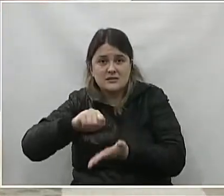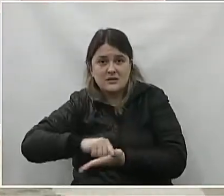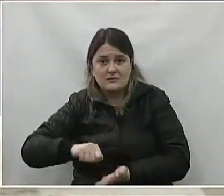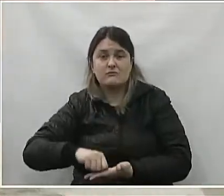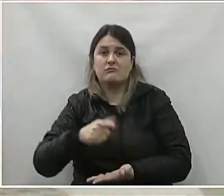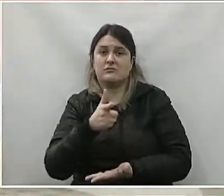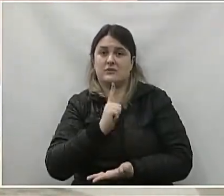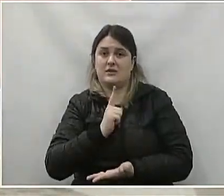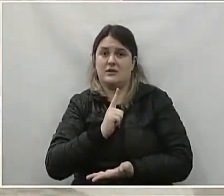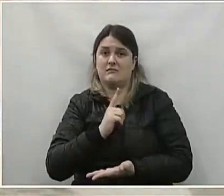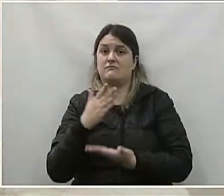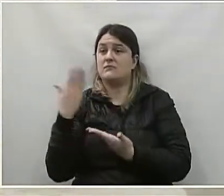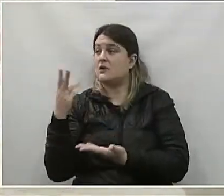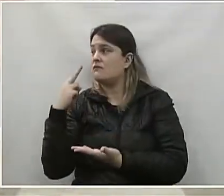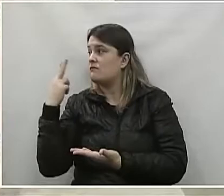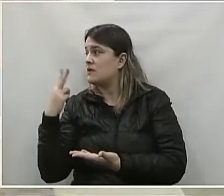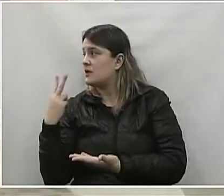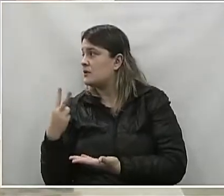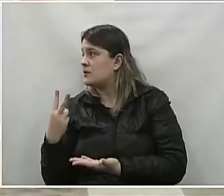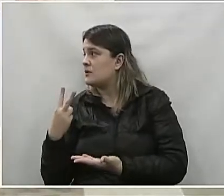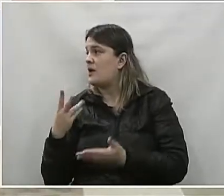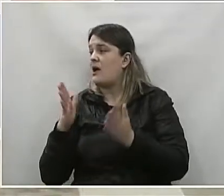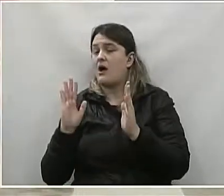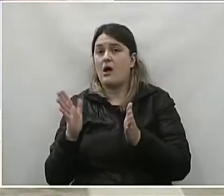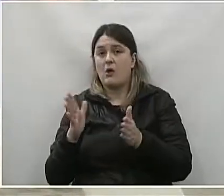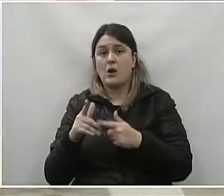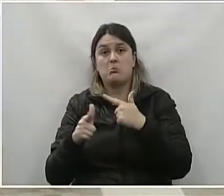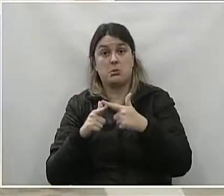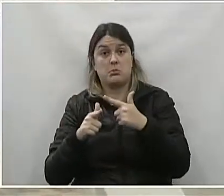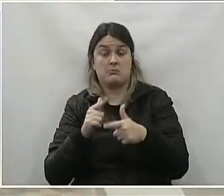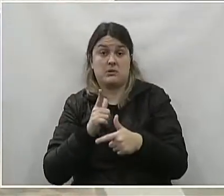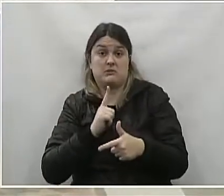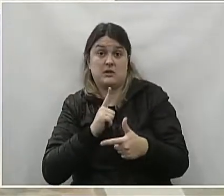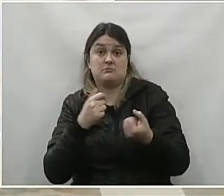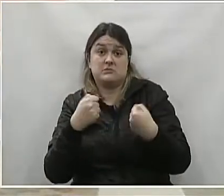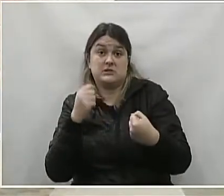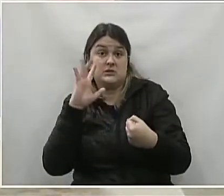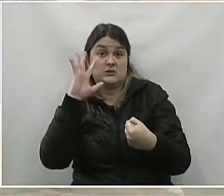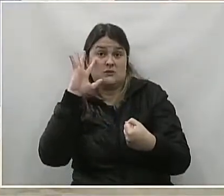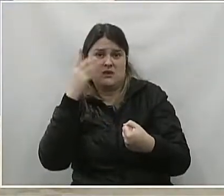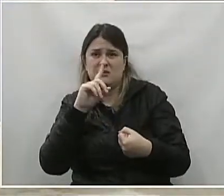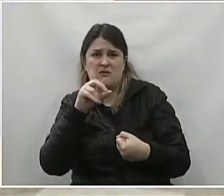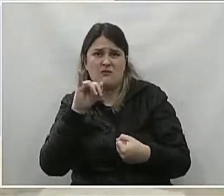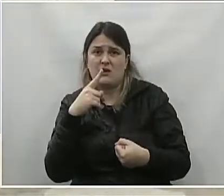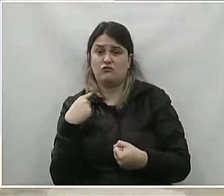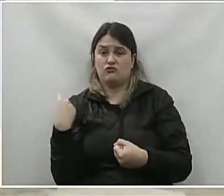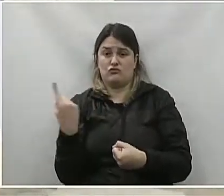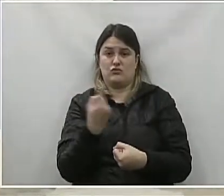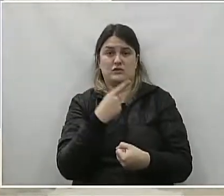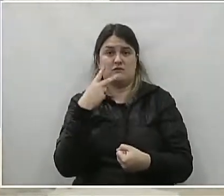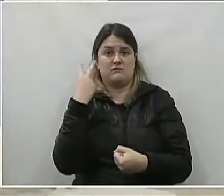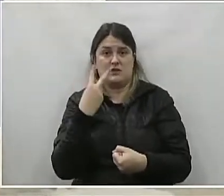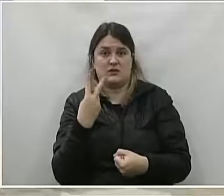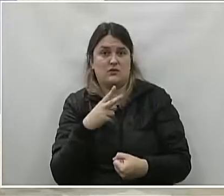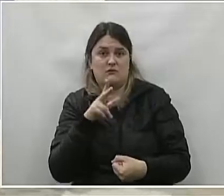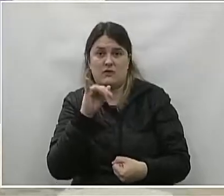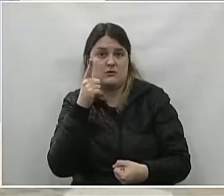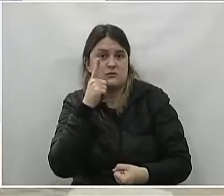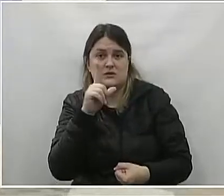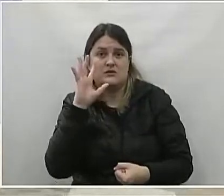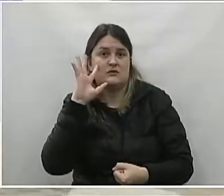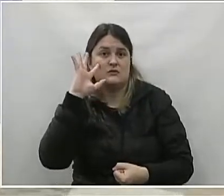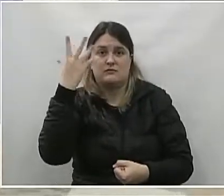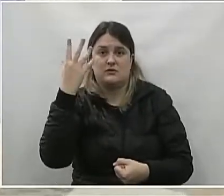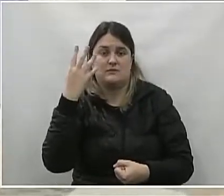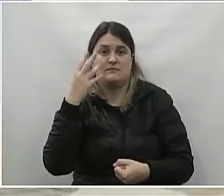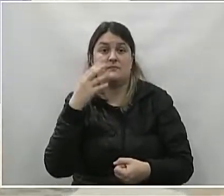é isso que eu digo, nobre vereadora. Agora a situação está aí, precisa ser resolvida, e não vai ser nós, vereadores, que temos que resolver. E